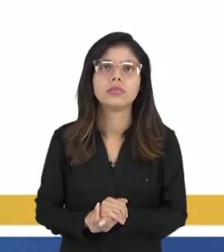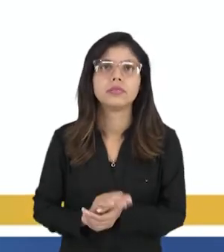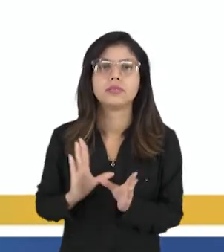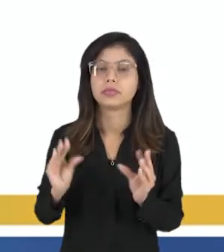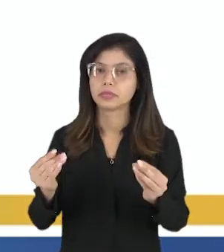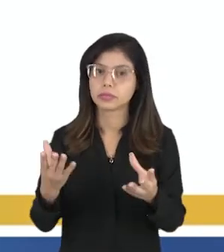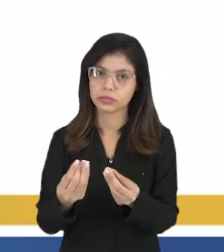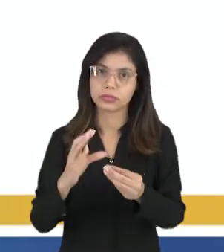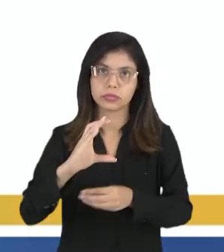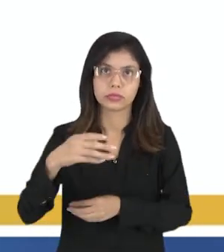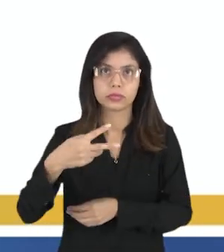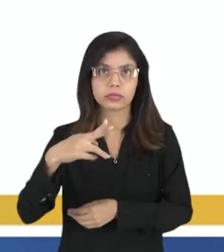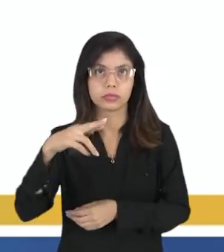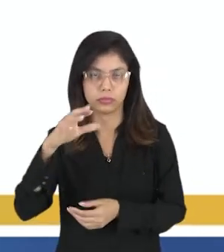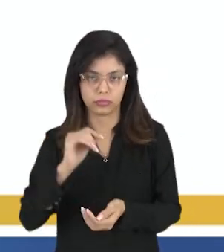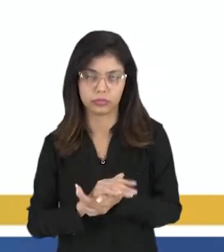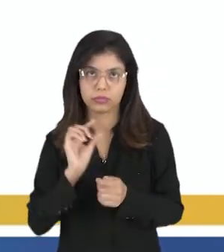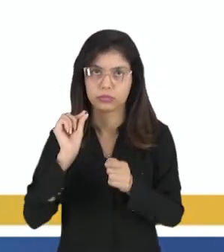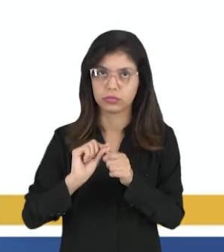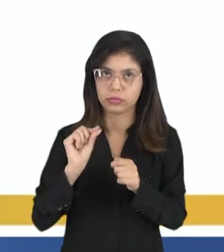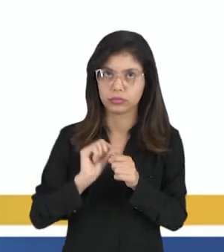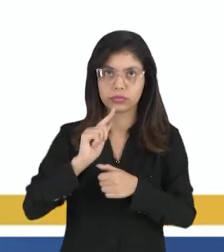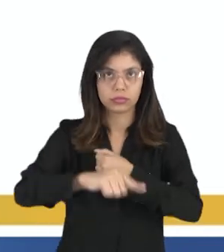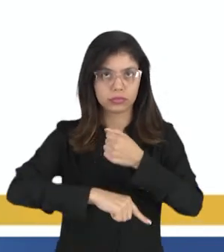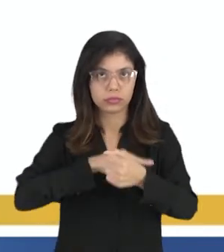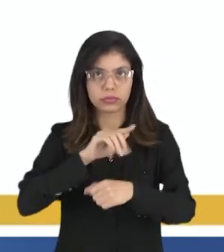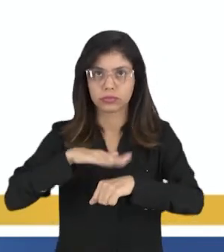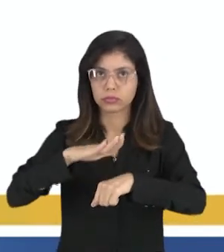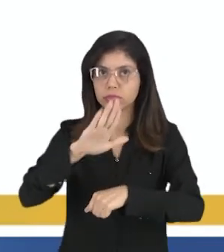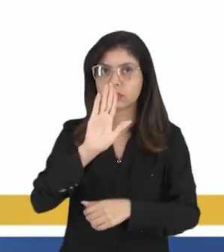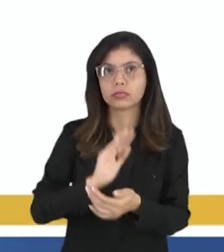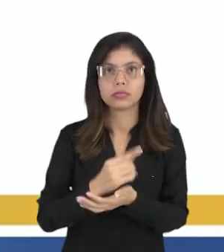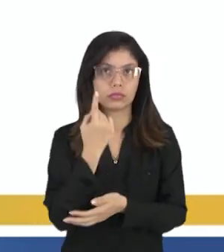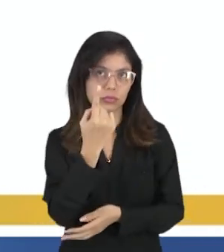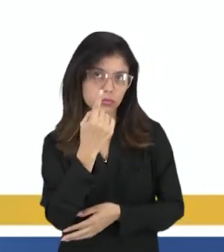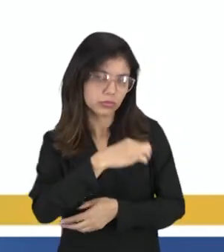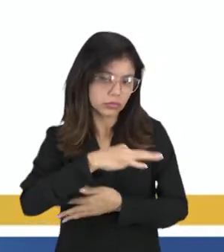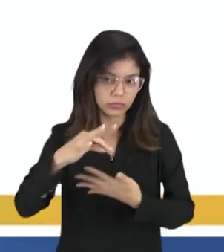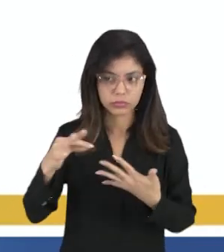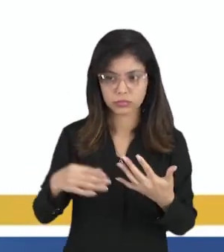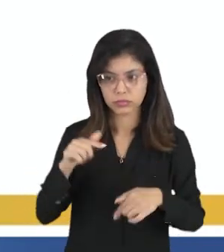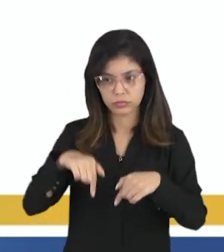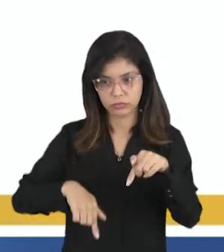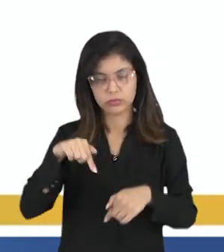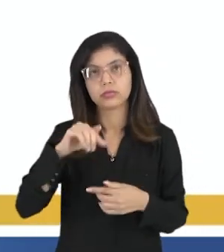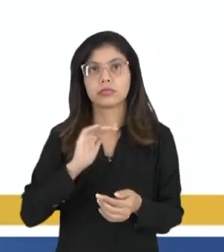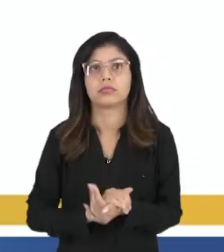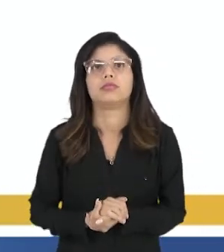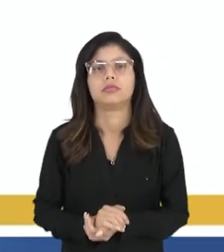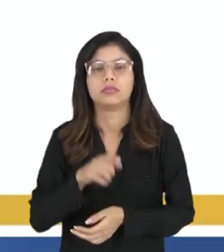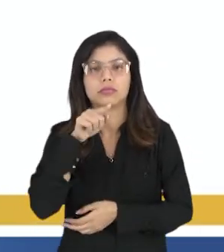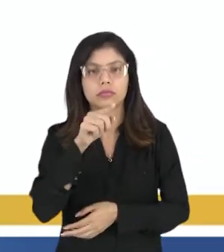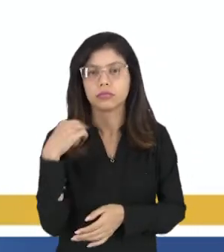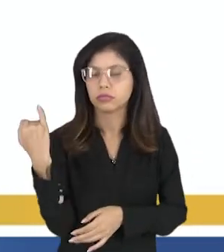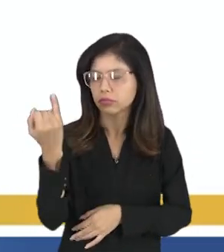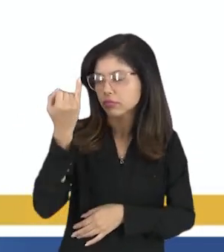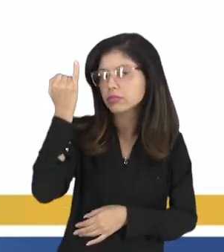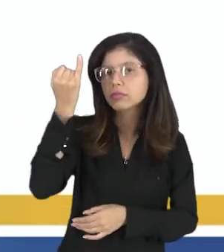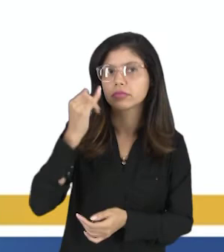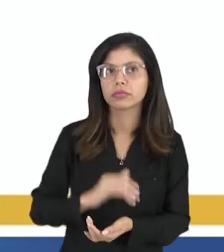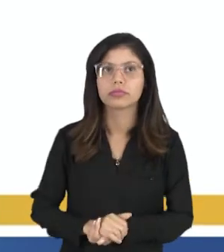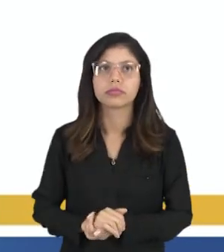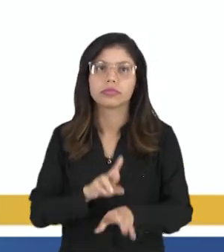Substância composta são formados por átomos de mais de um tipo de elemento químico. Então, essa é a